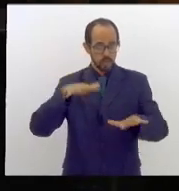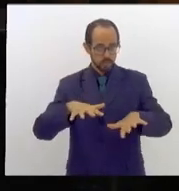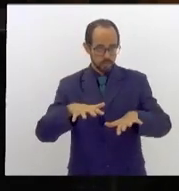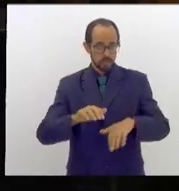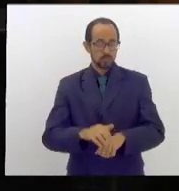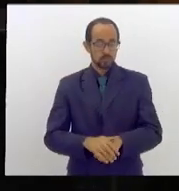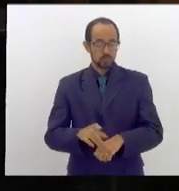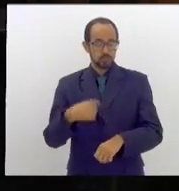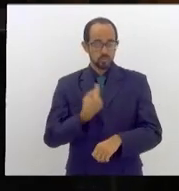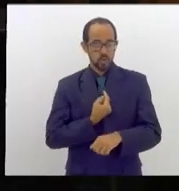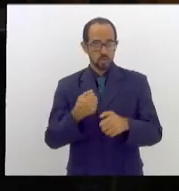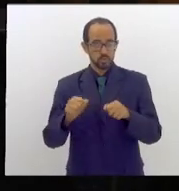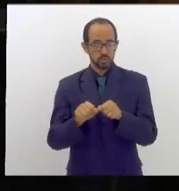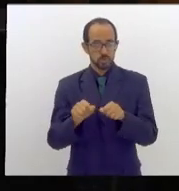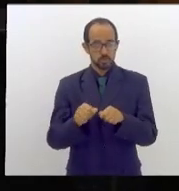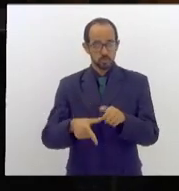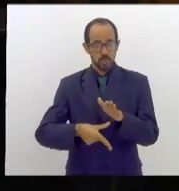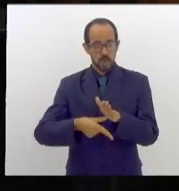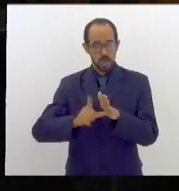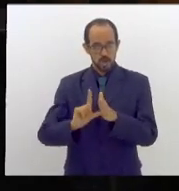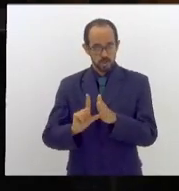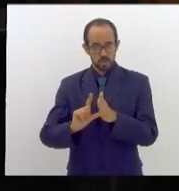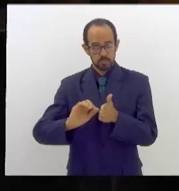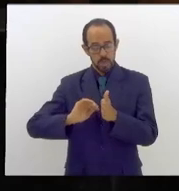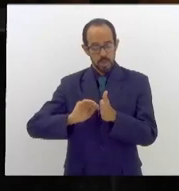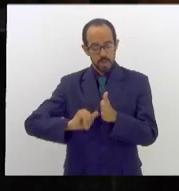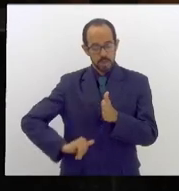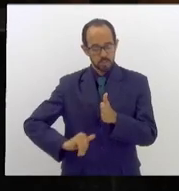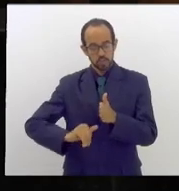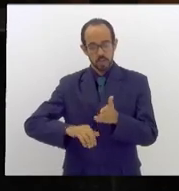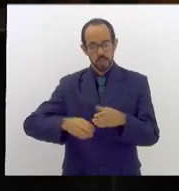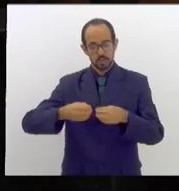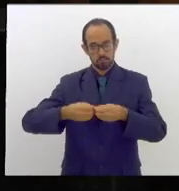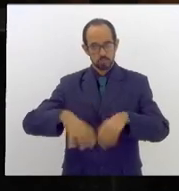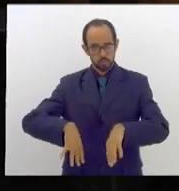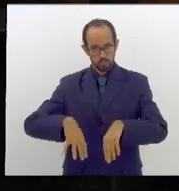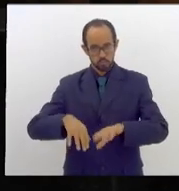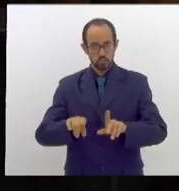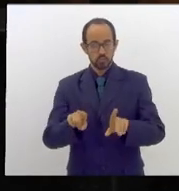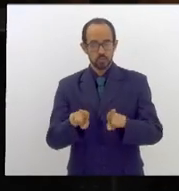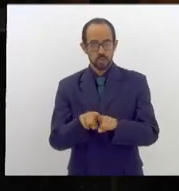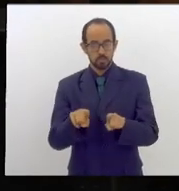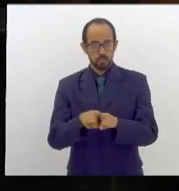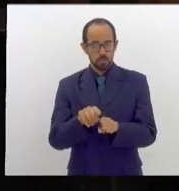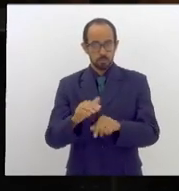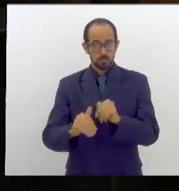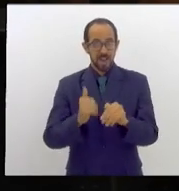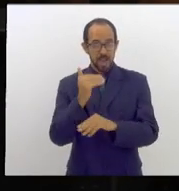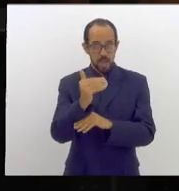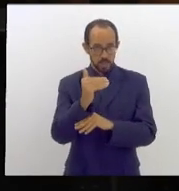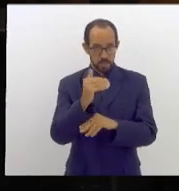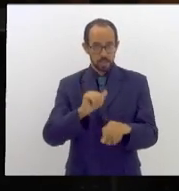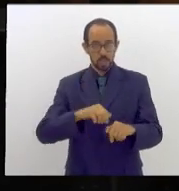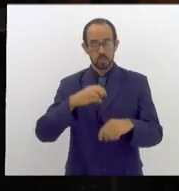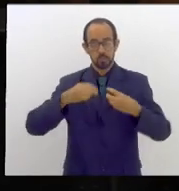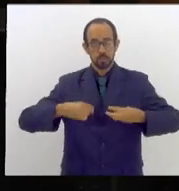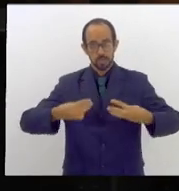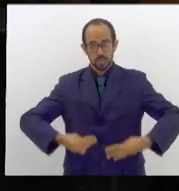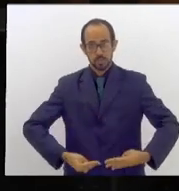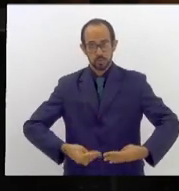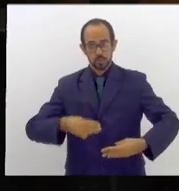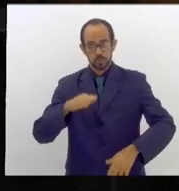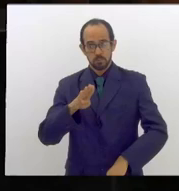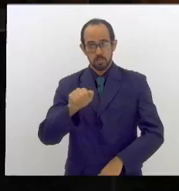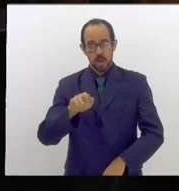para fazer a retirada dessa pedra Além do mais o ministro Barroso